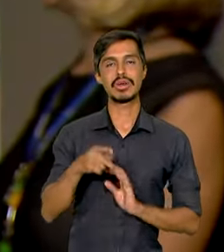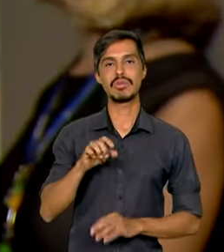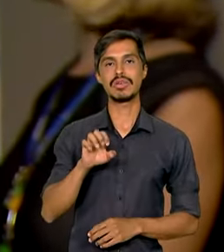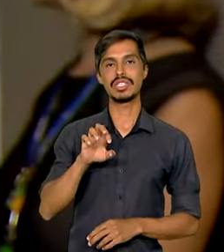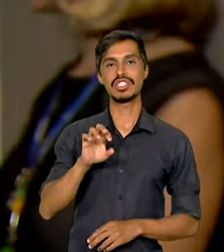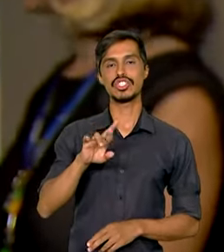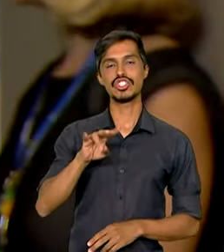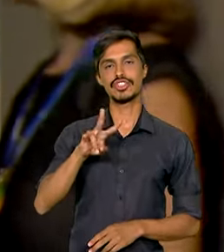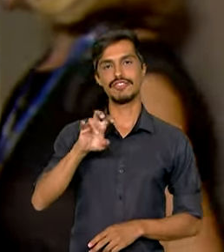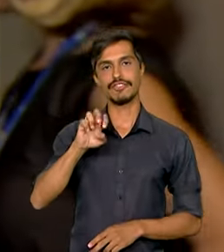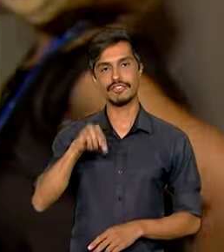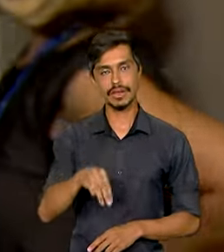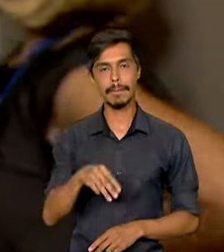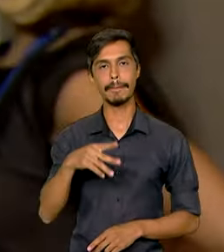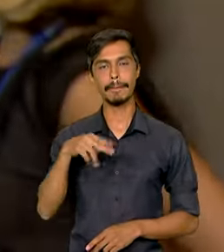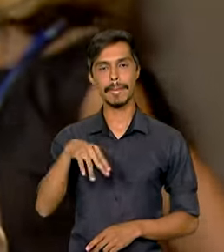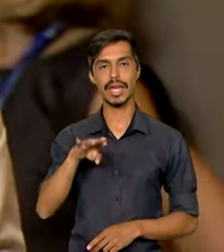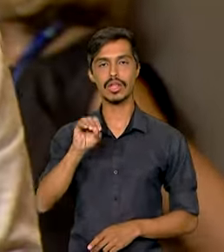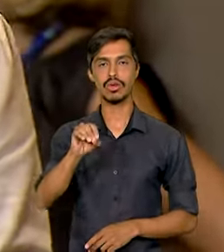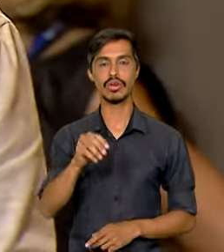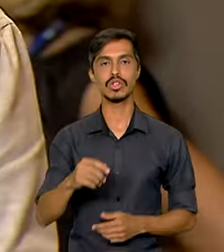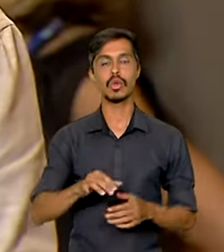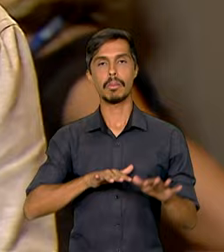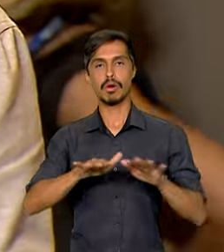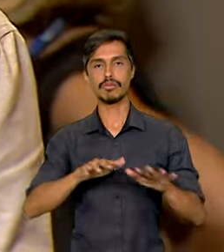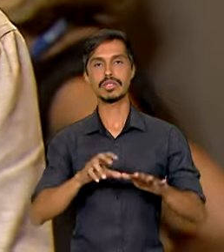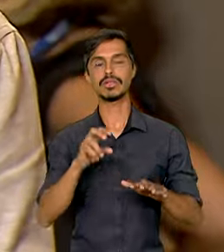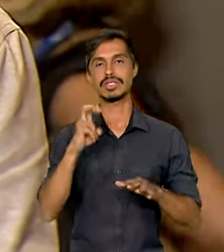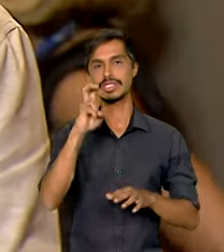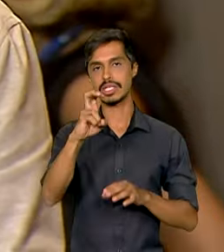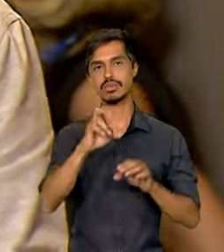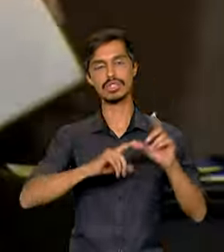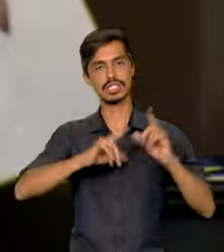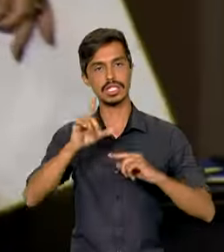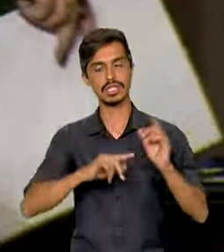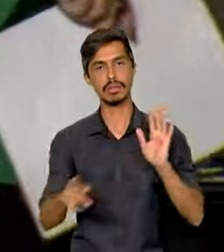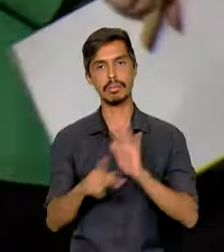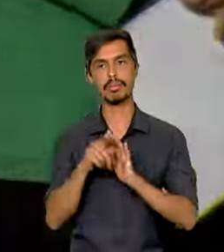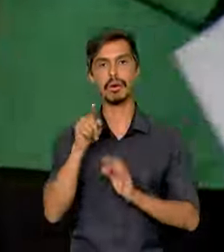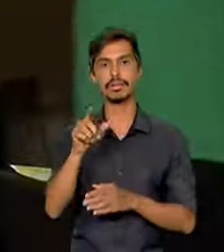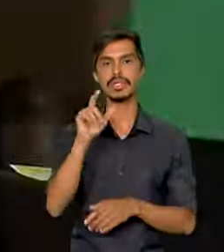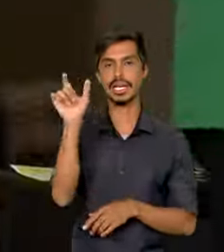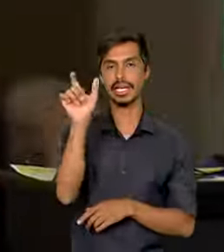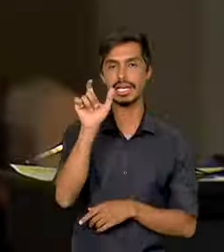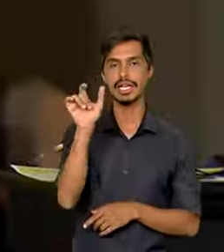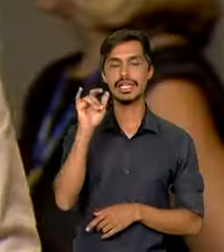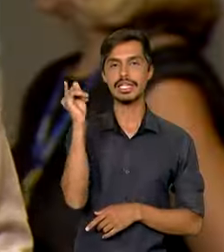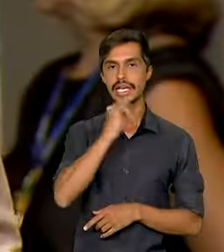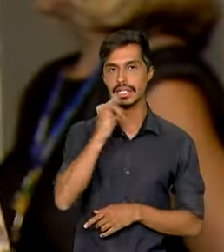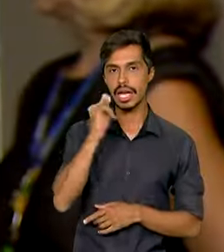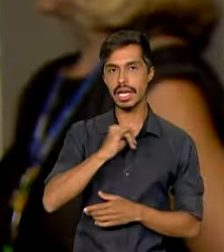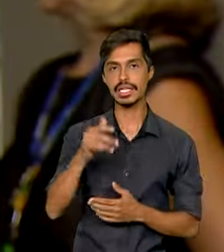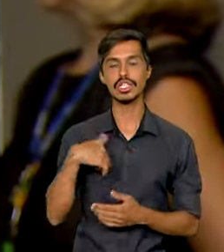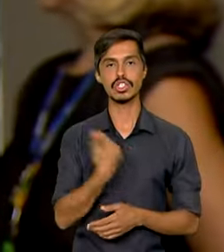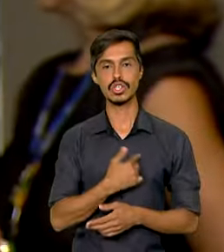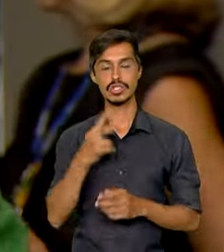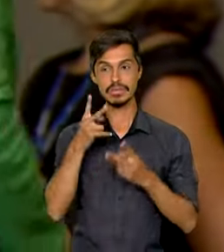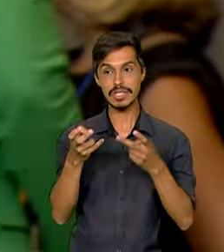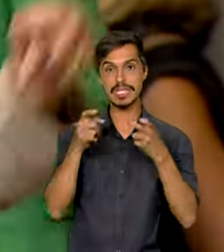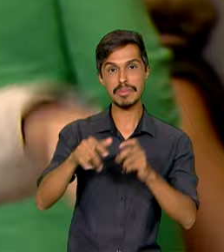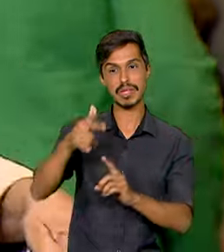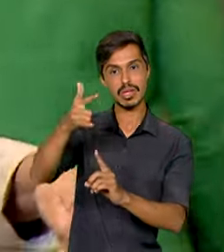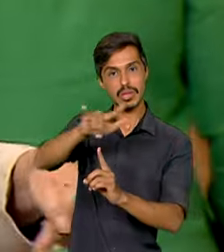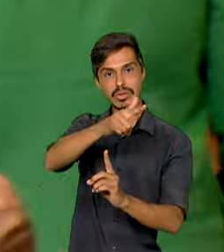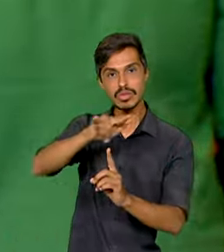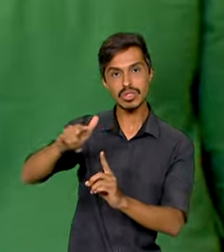no Brexit, no movimento 5 estrelas da Itália, do que nós assistimos, né, da manipulação na eleição de Trump,